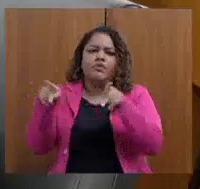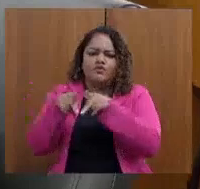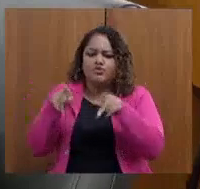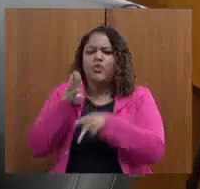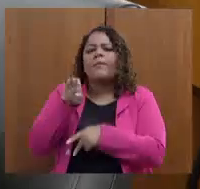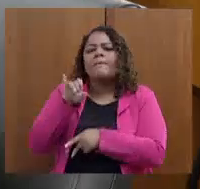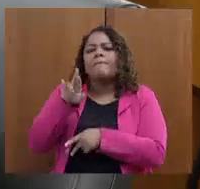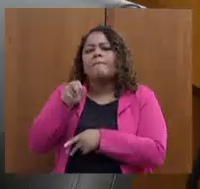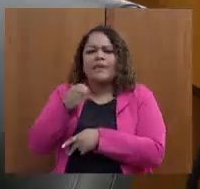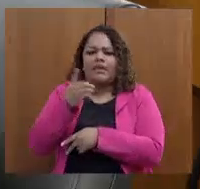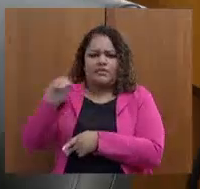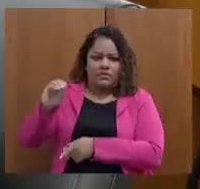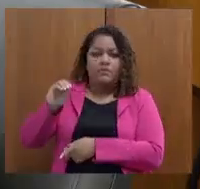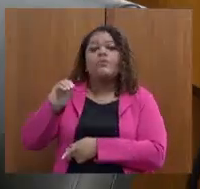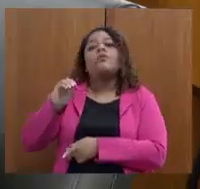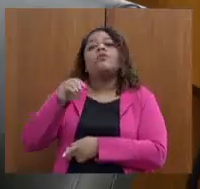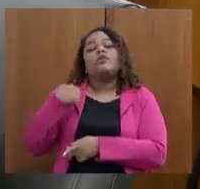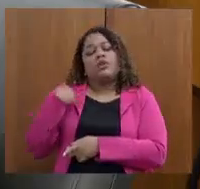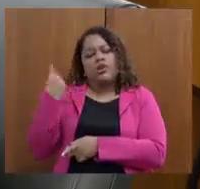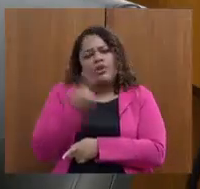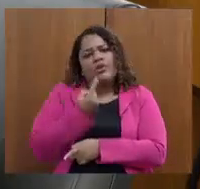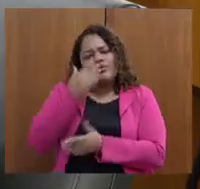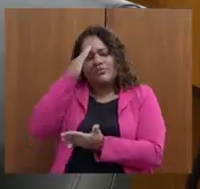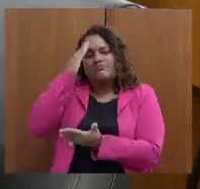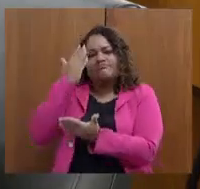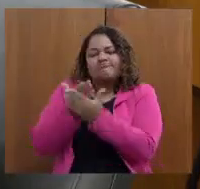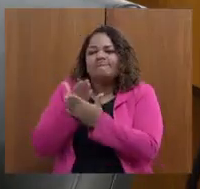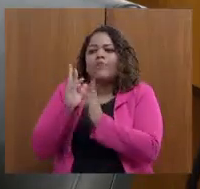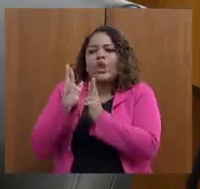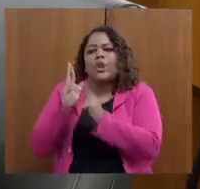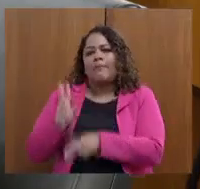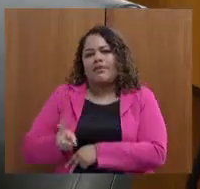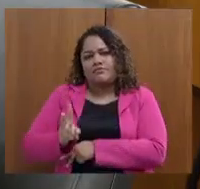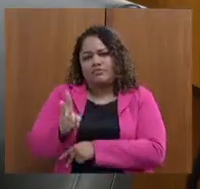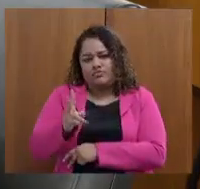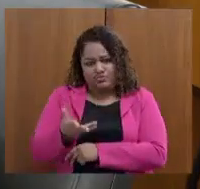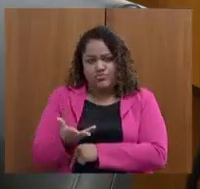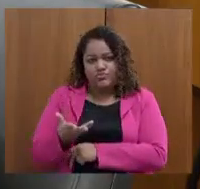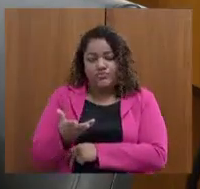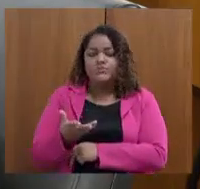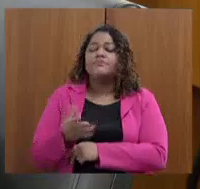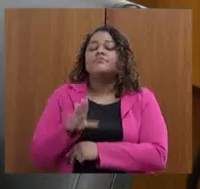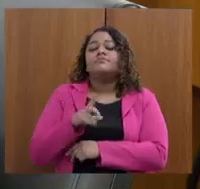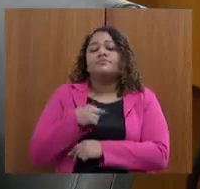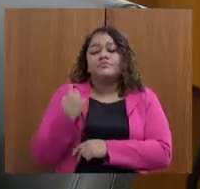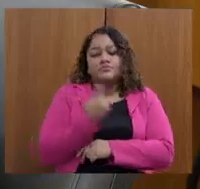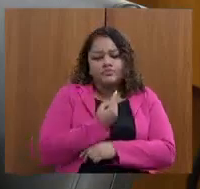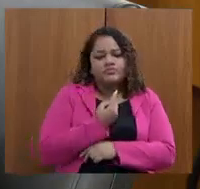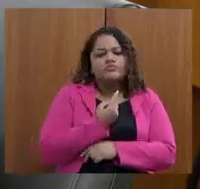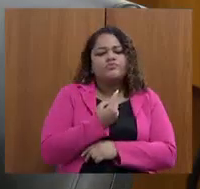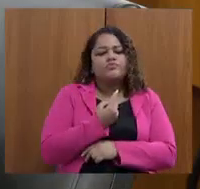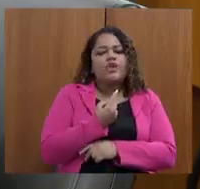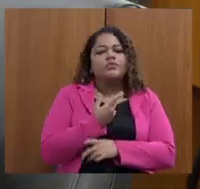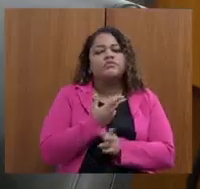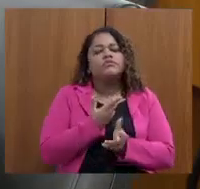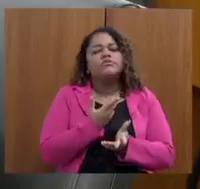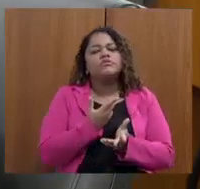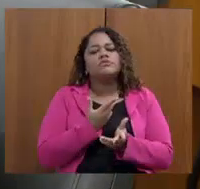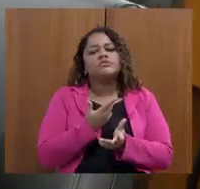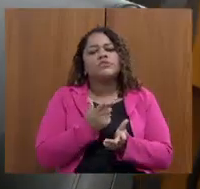profundamente que a gente tenha essa continuidade estamos com algumas questões aí